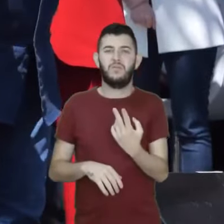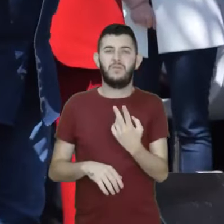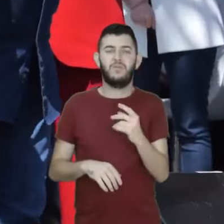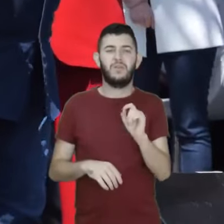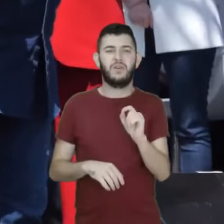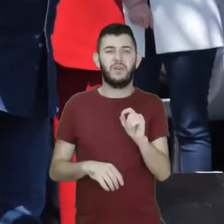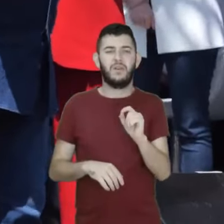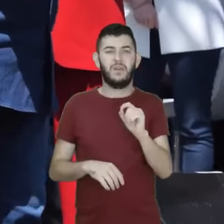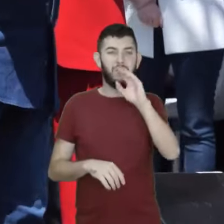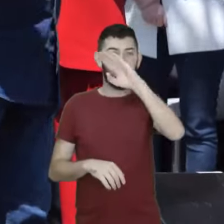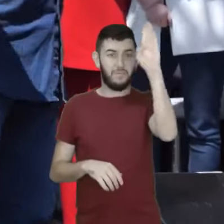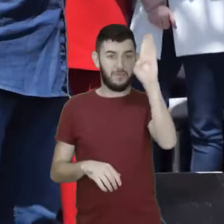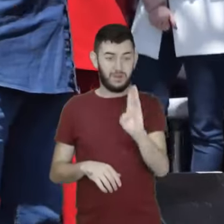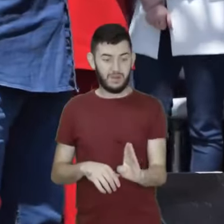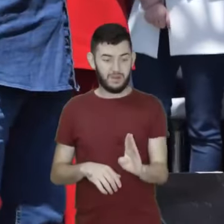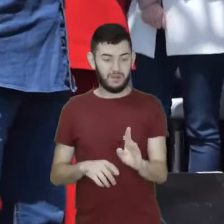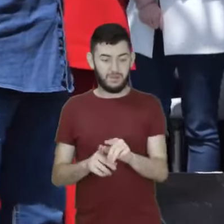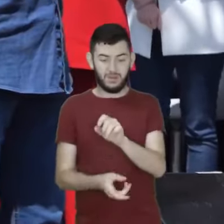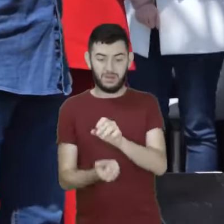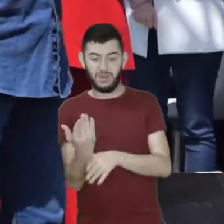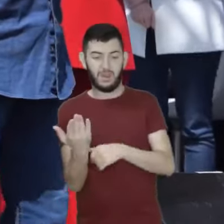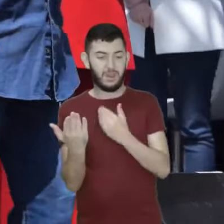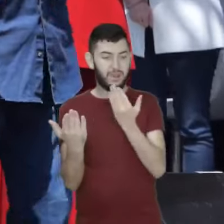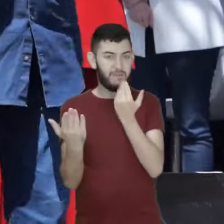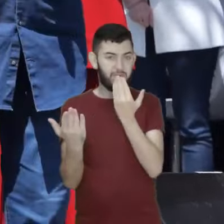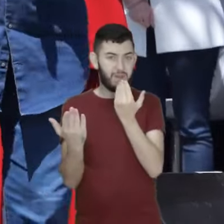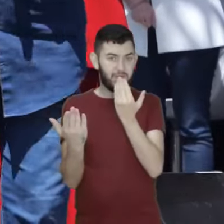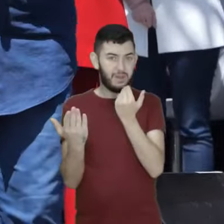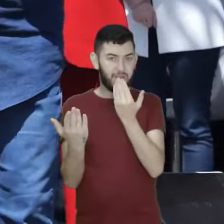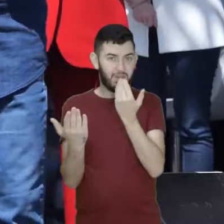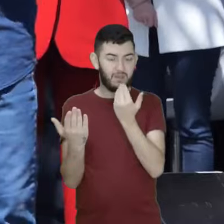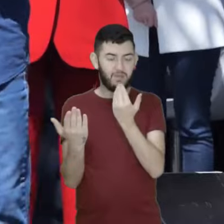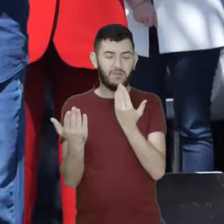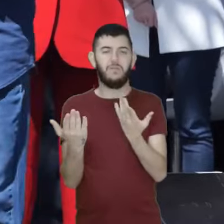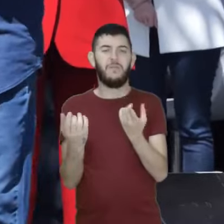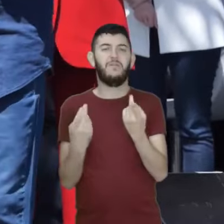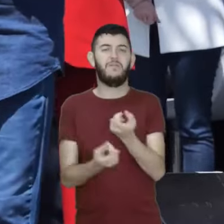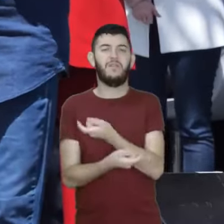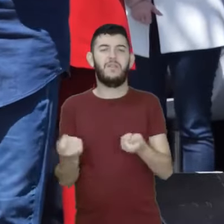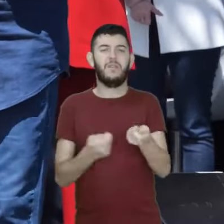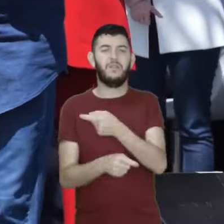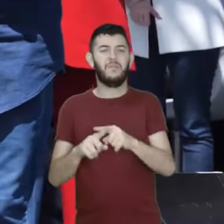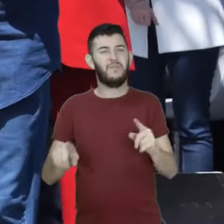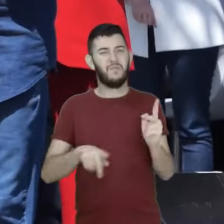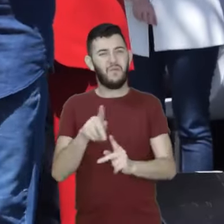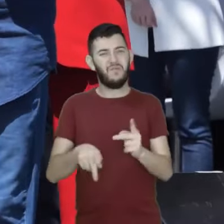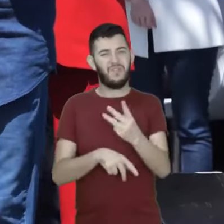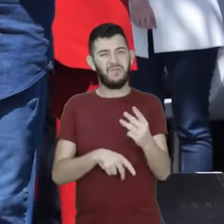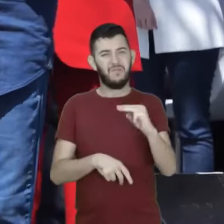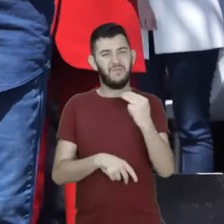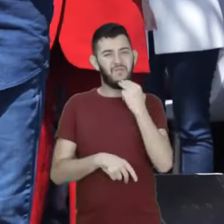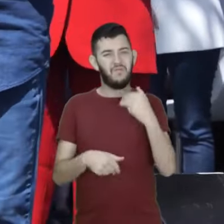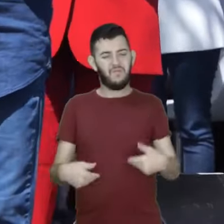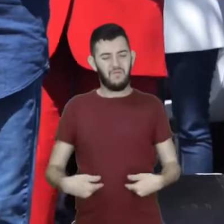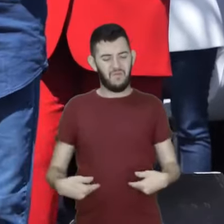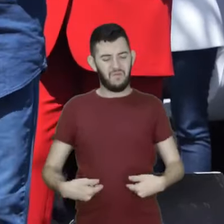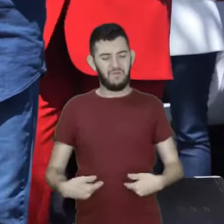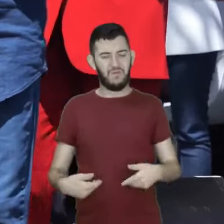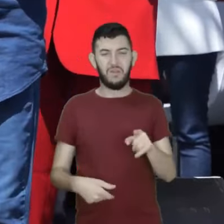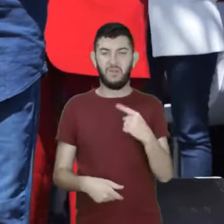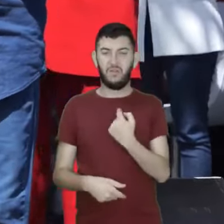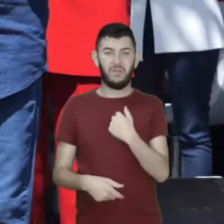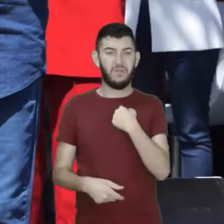mundo, ter 33 milhões de pessoas de fome. A gente não pode, sendo o maior produtor de proteína animal do